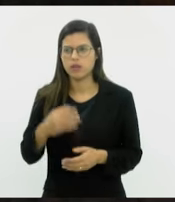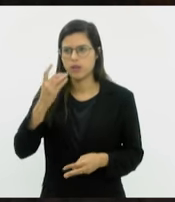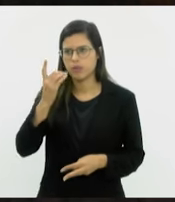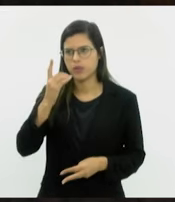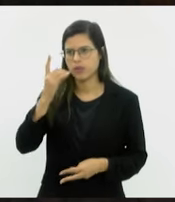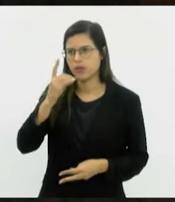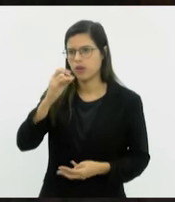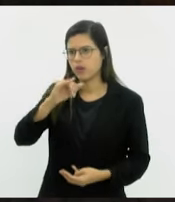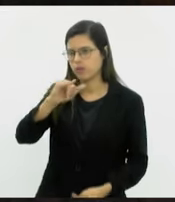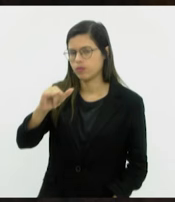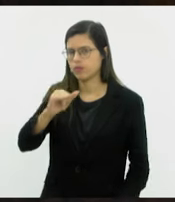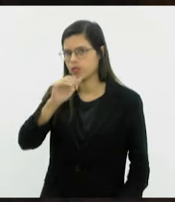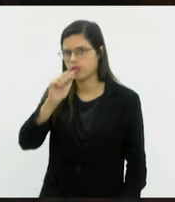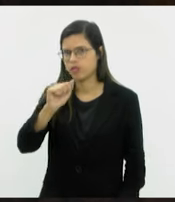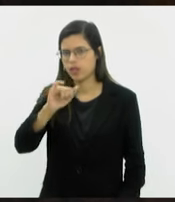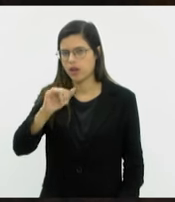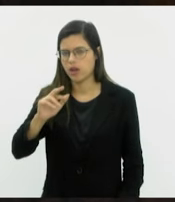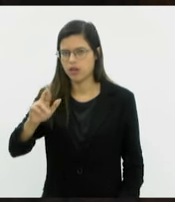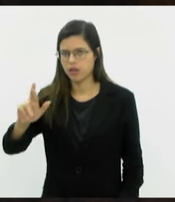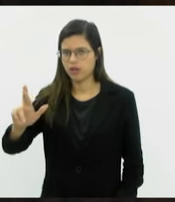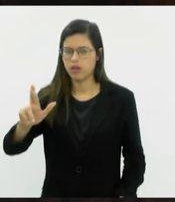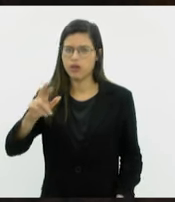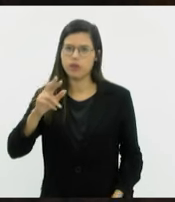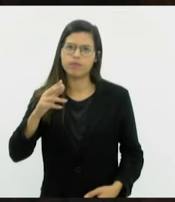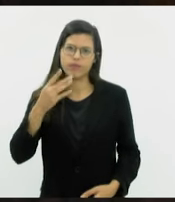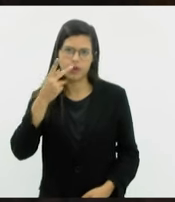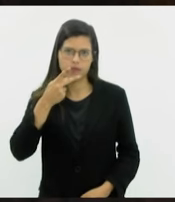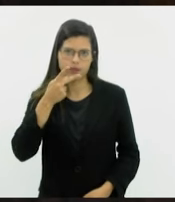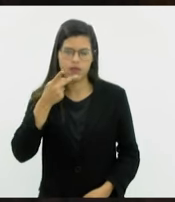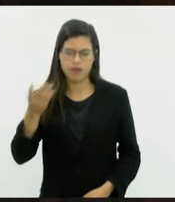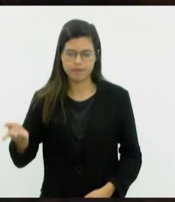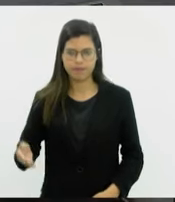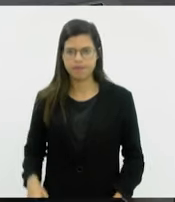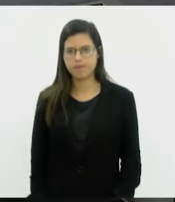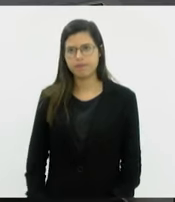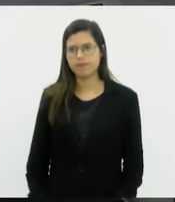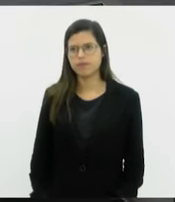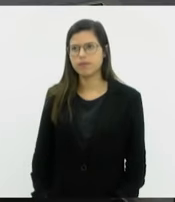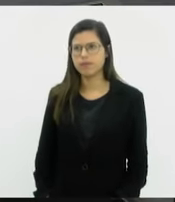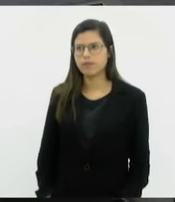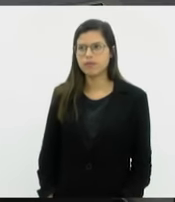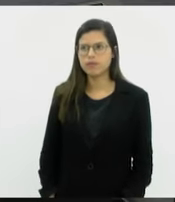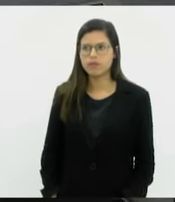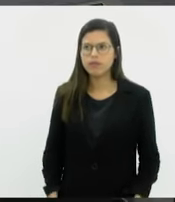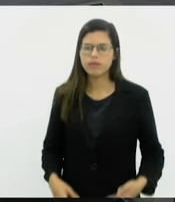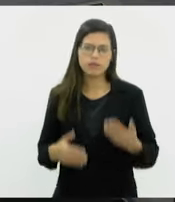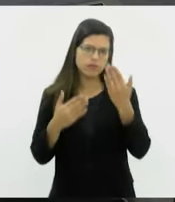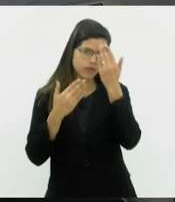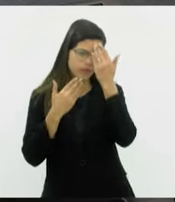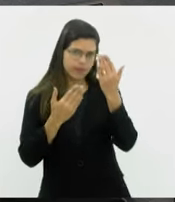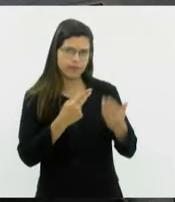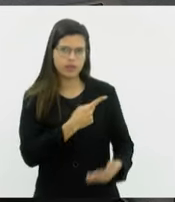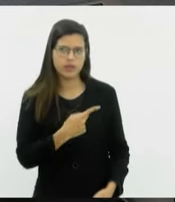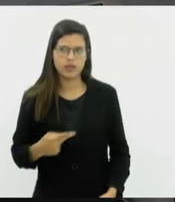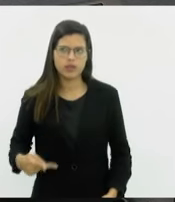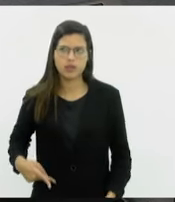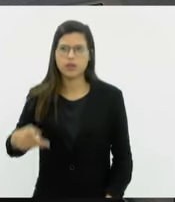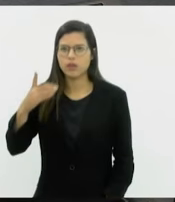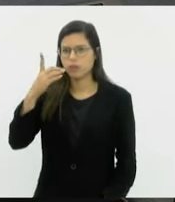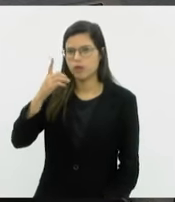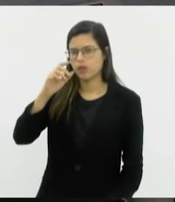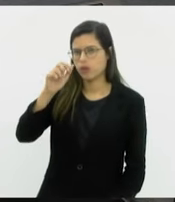deputado Jair Bittencourt para fazer o uso da palavra. Obrigado, senhor presidente, deputado Anderson